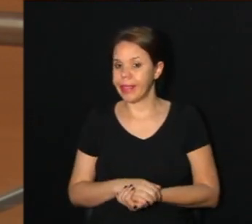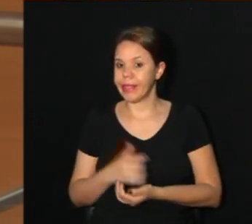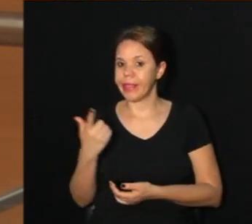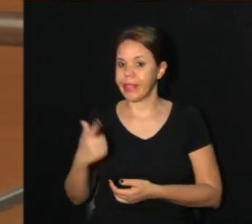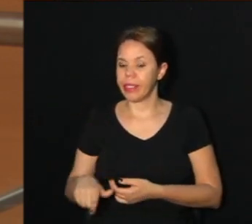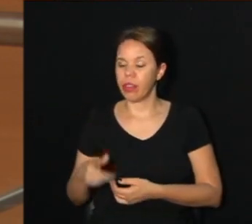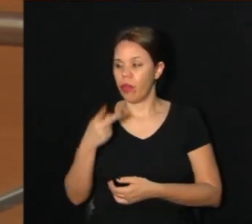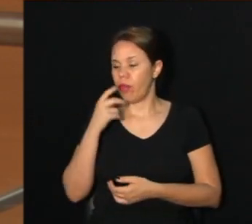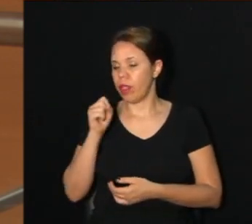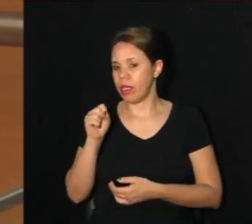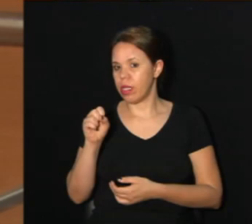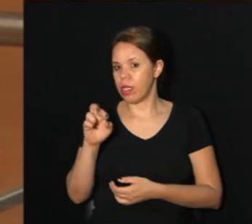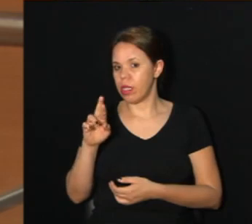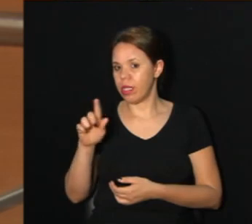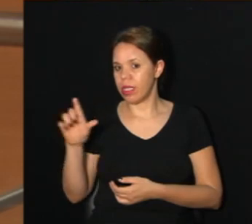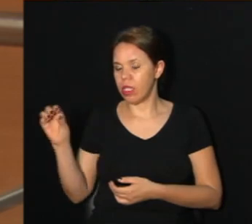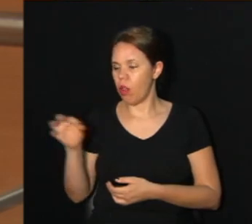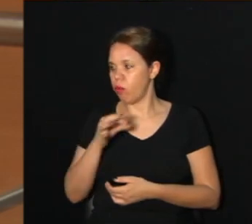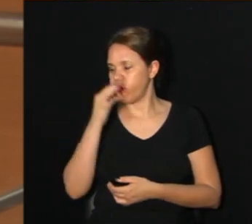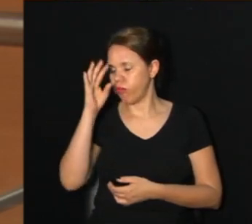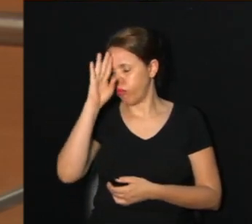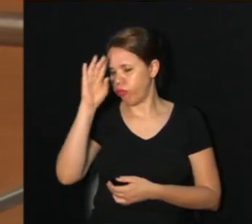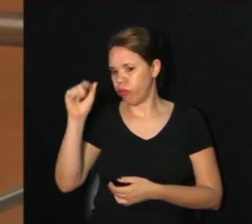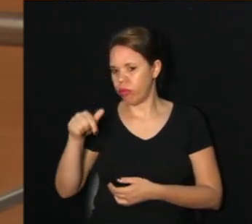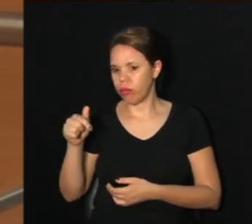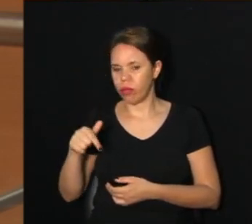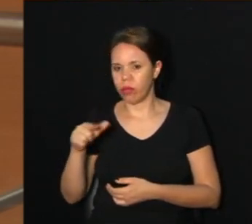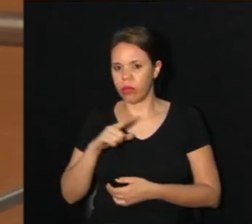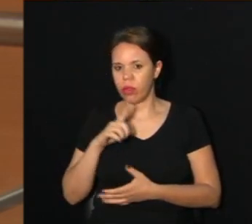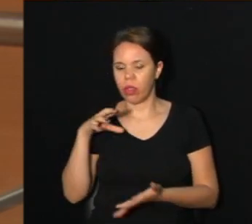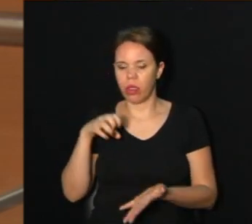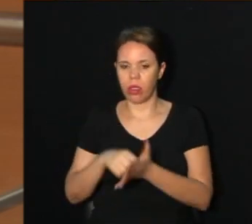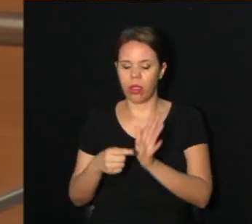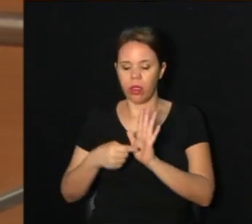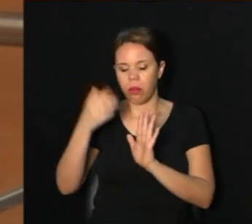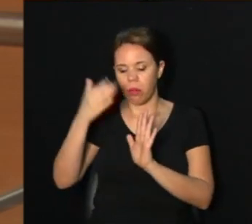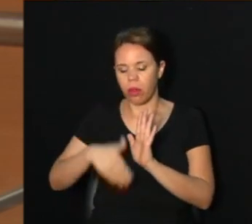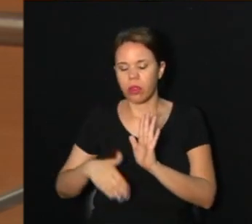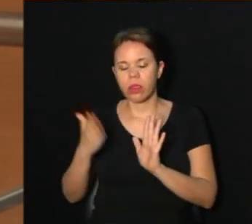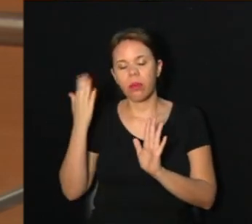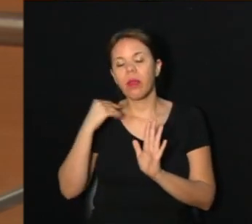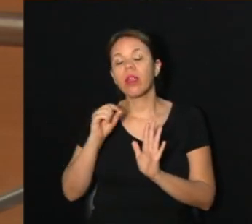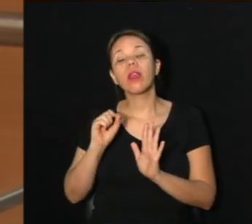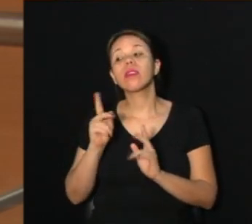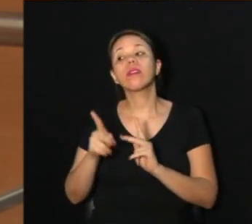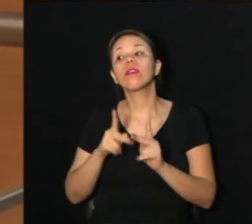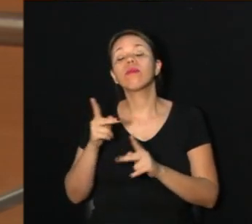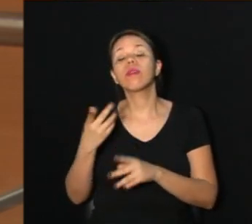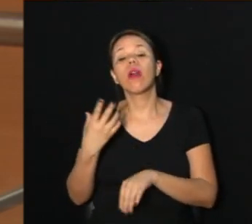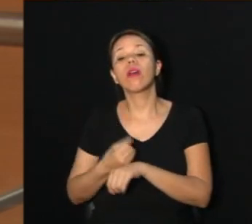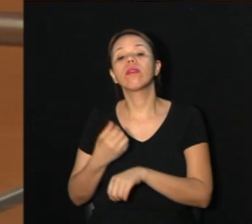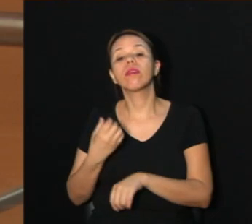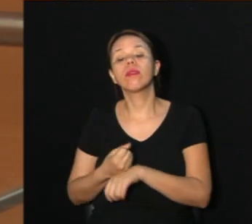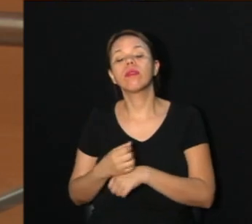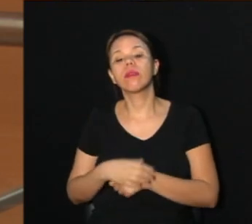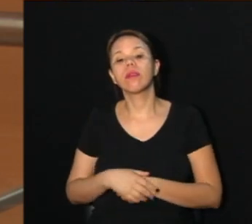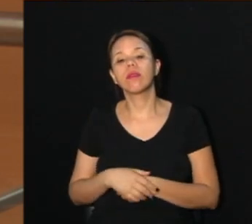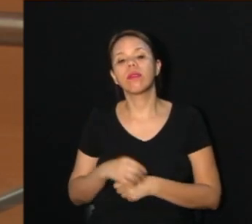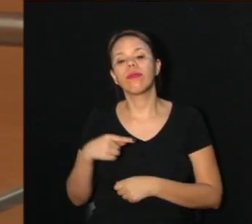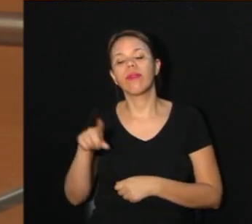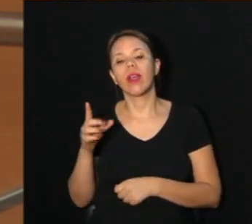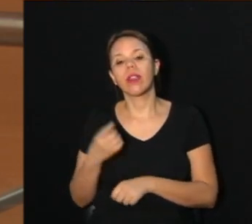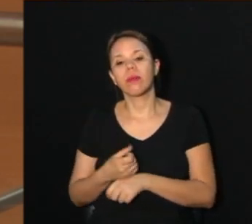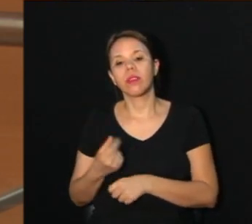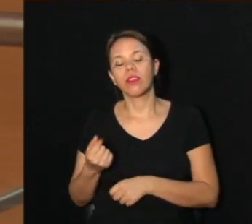novo, a fala do Serginho foi uma fala essencial. Temos a matrícula, e com a matrícula sabemos quem são as pessoas que vão receber esse